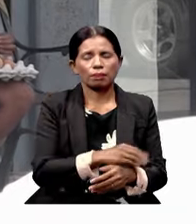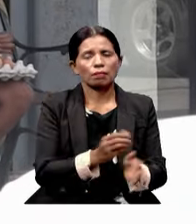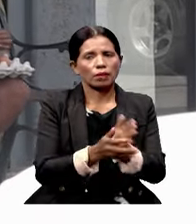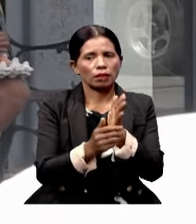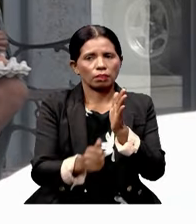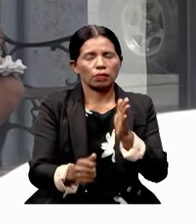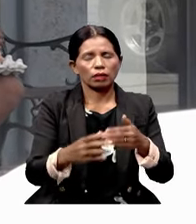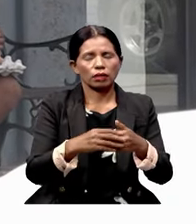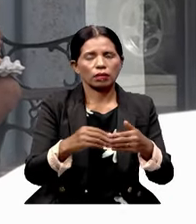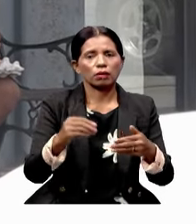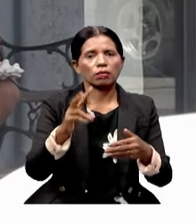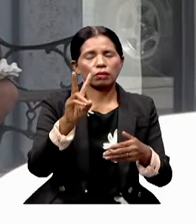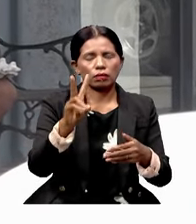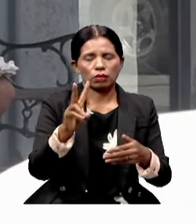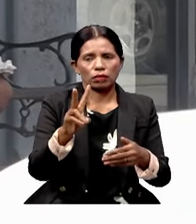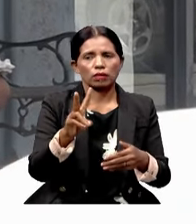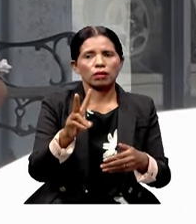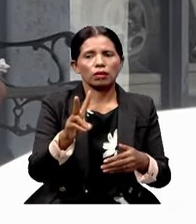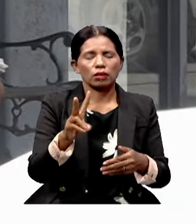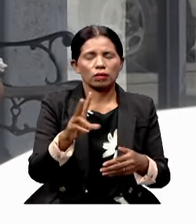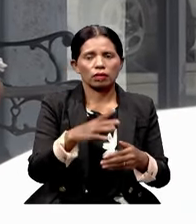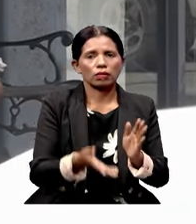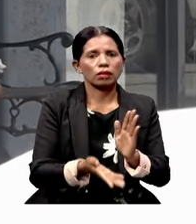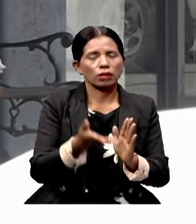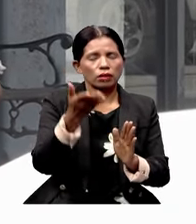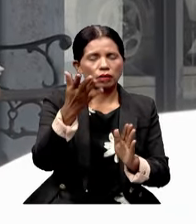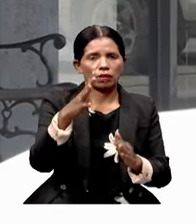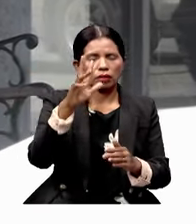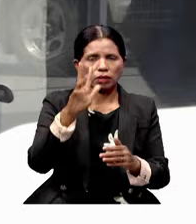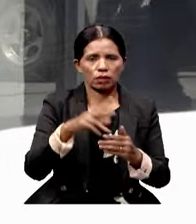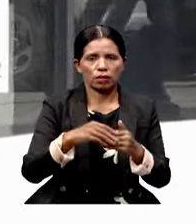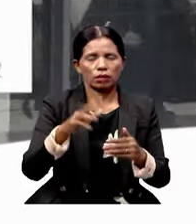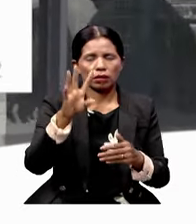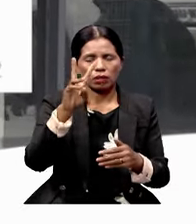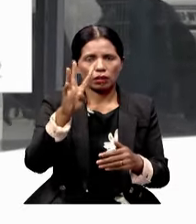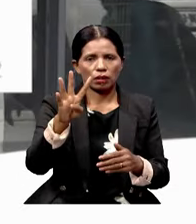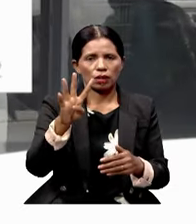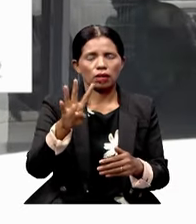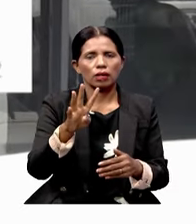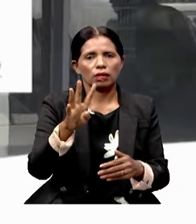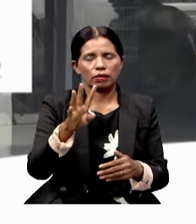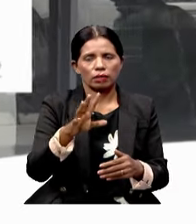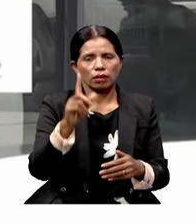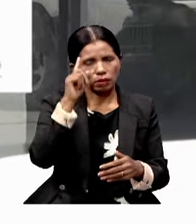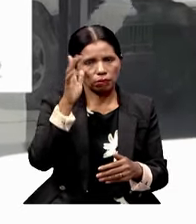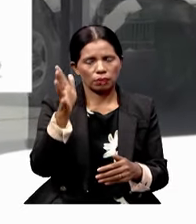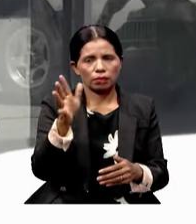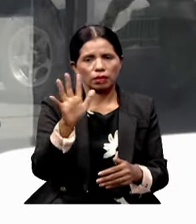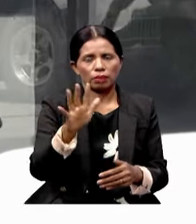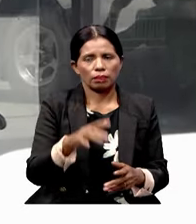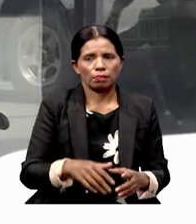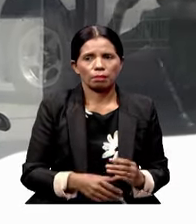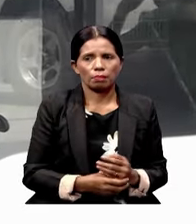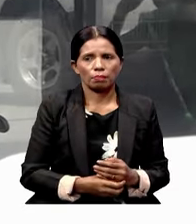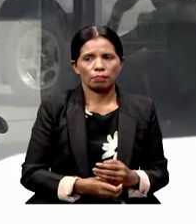rua folin kiik liu dolar tolu no folin asliu mak dolar hat centavos senu resen lima.